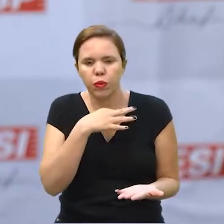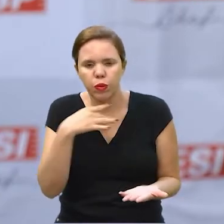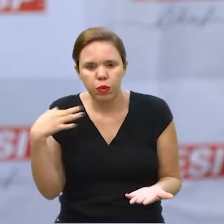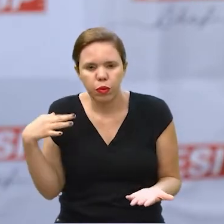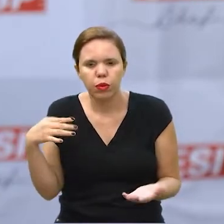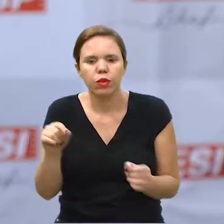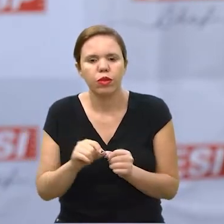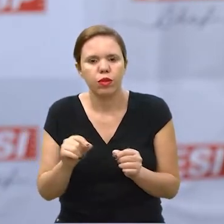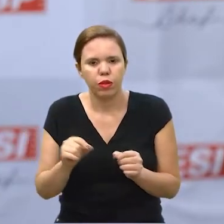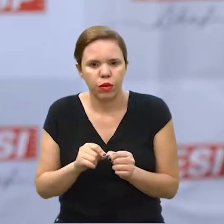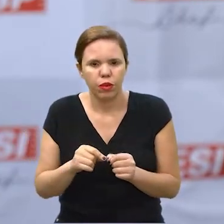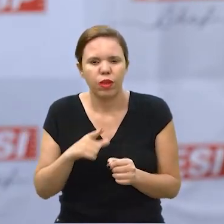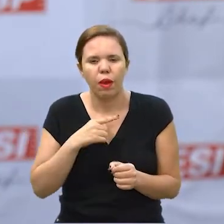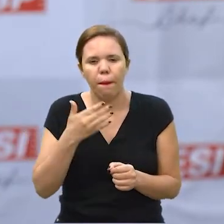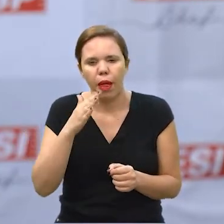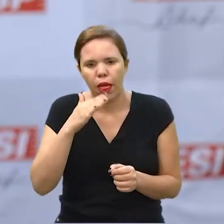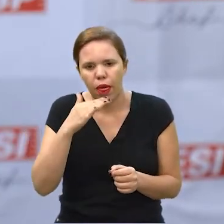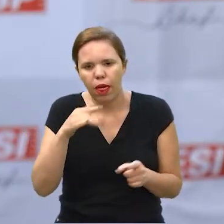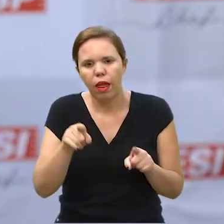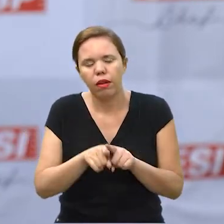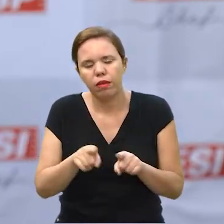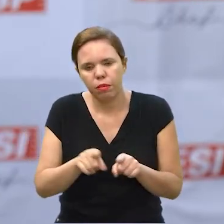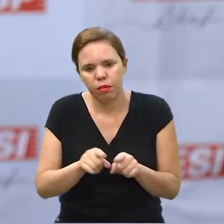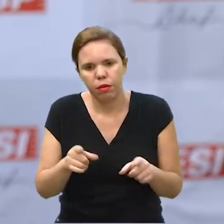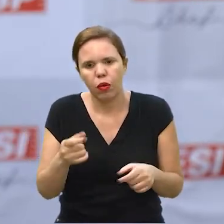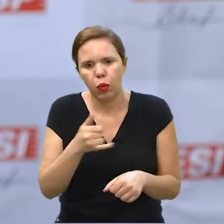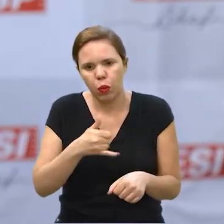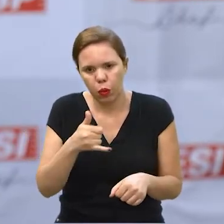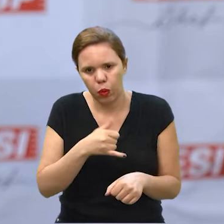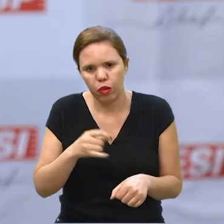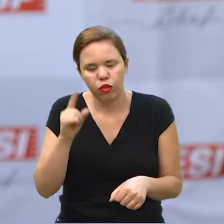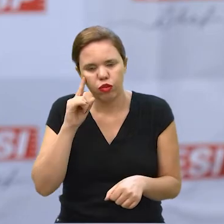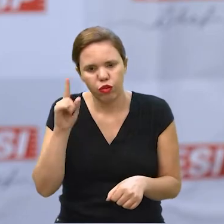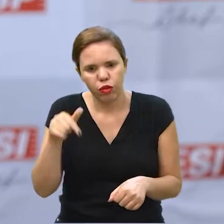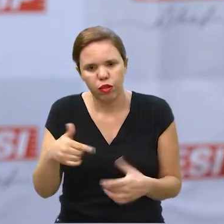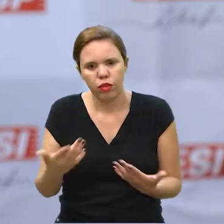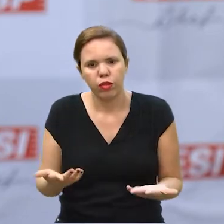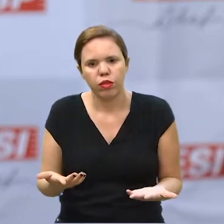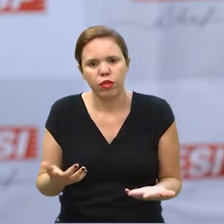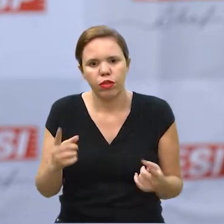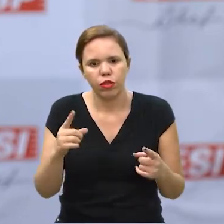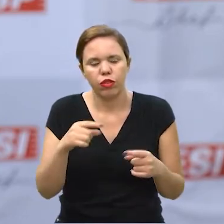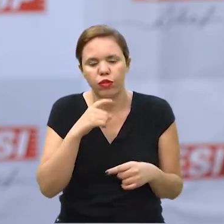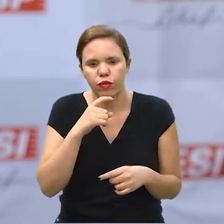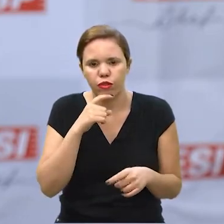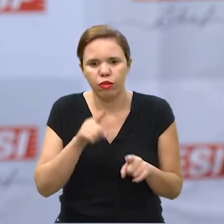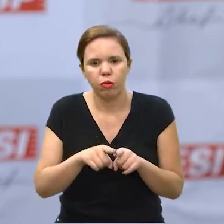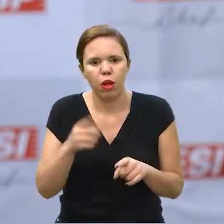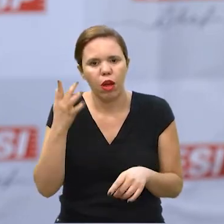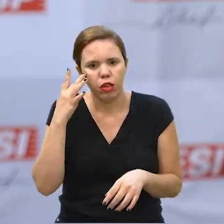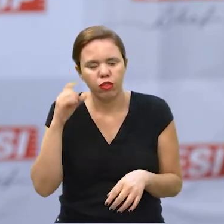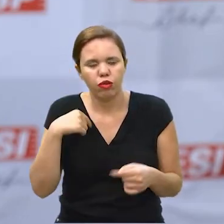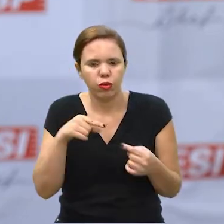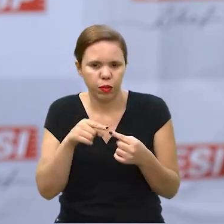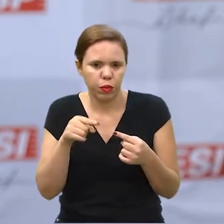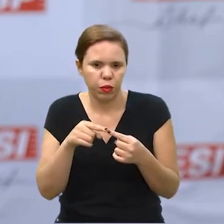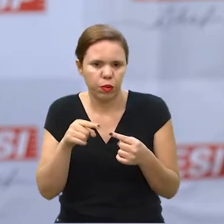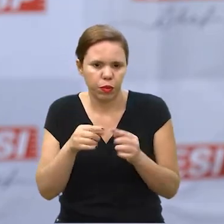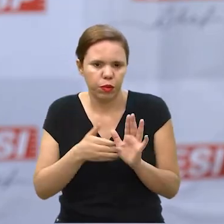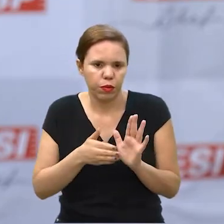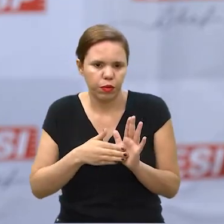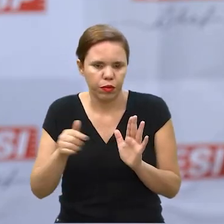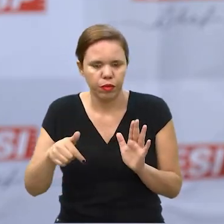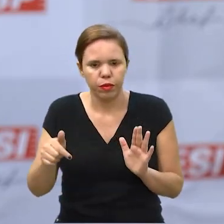tem gordura nela, então é uma receita para esses dias aqui de frio. E eu achei que se enquadrava legal na